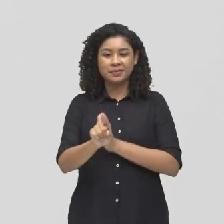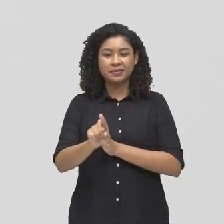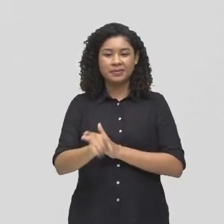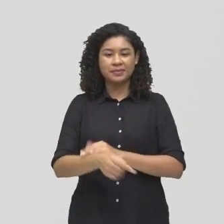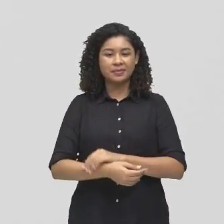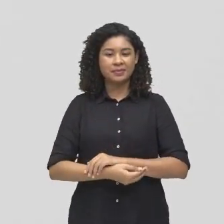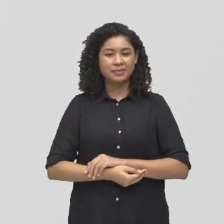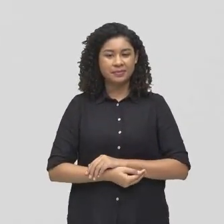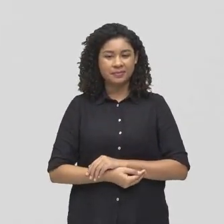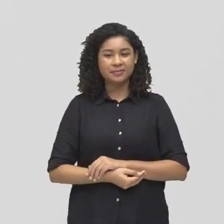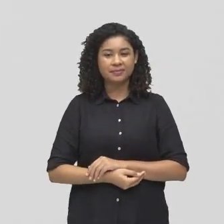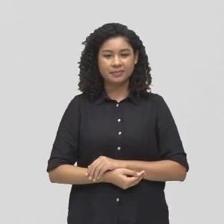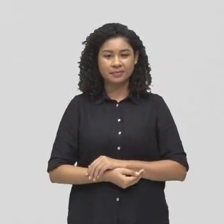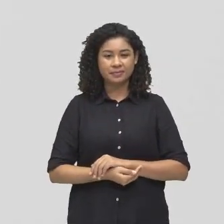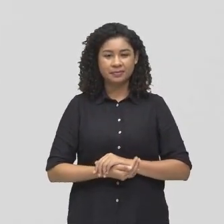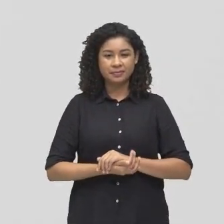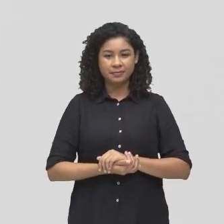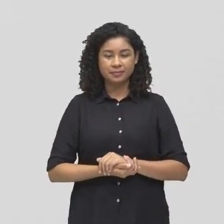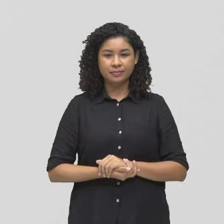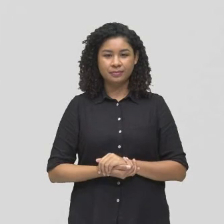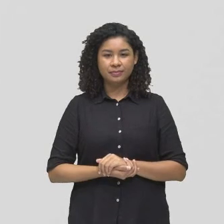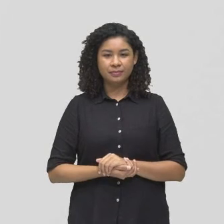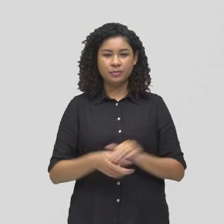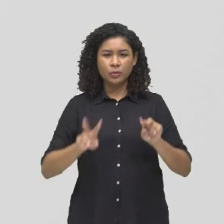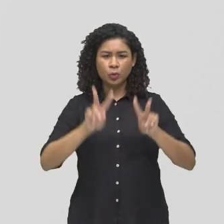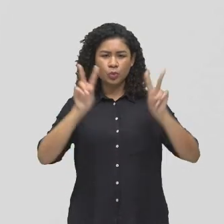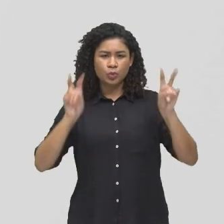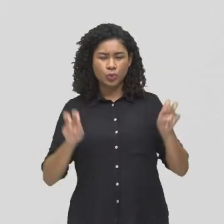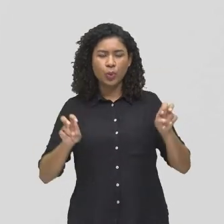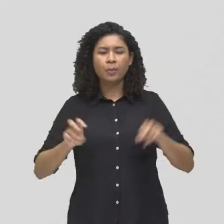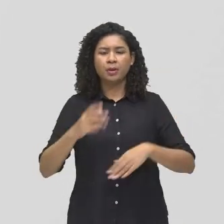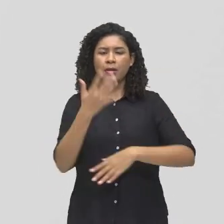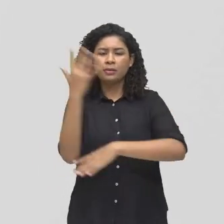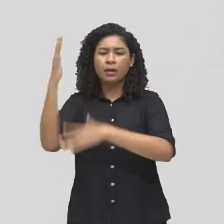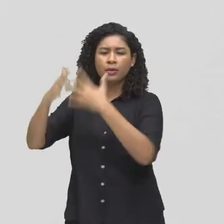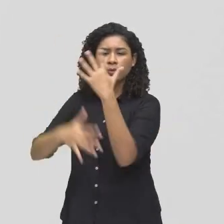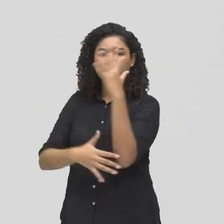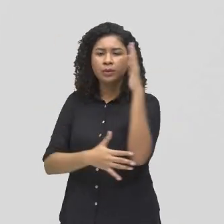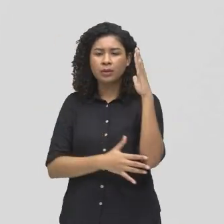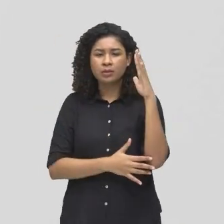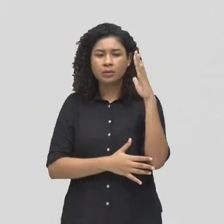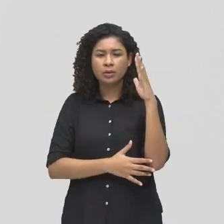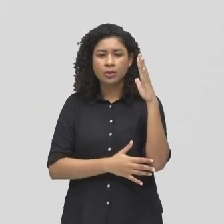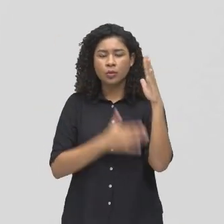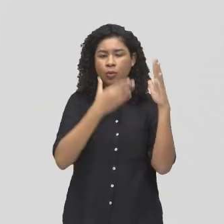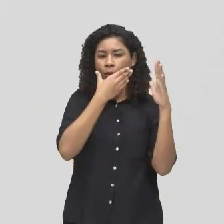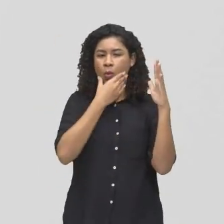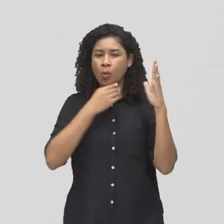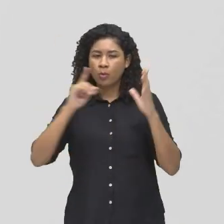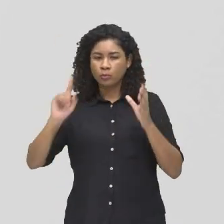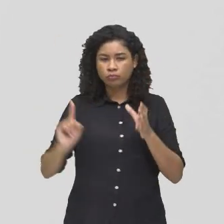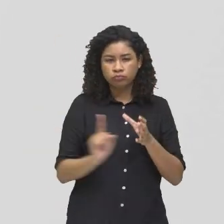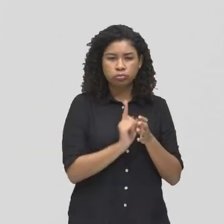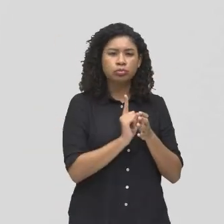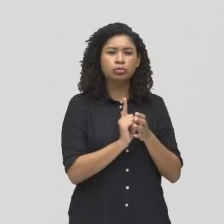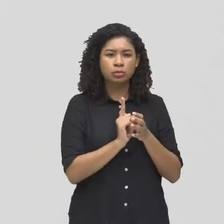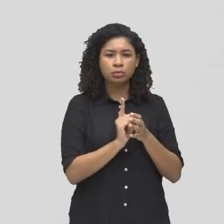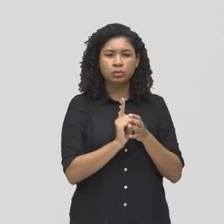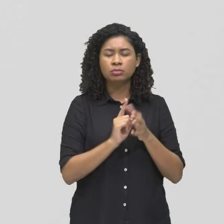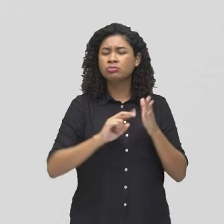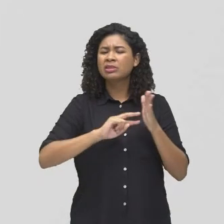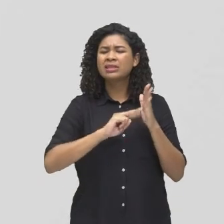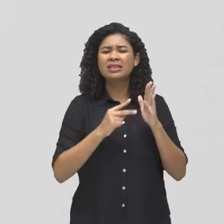Em que sentido se afirma que o ser humano é também natureza? A resposta para essa